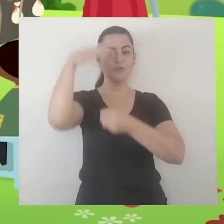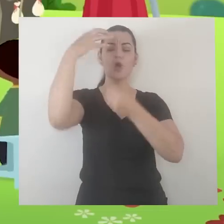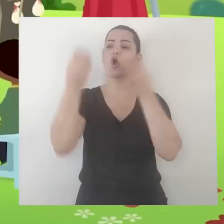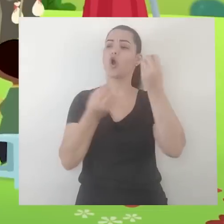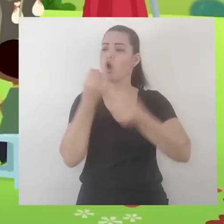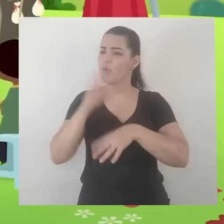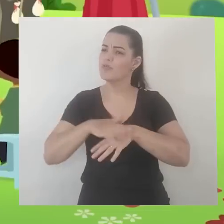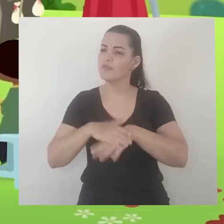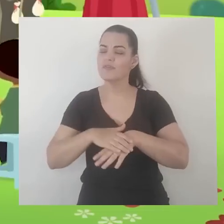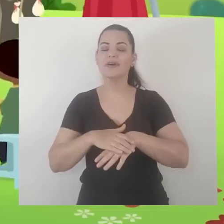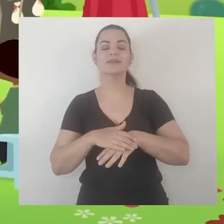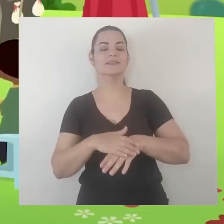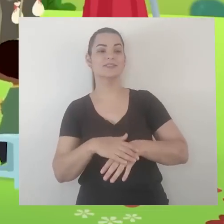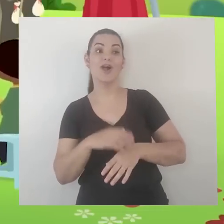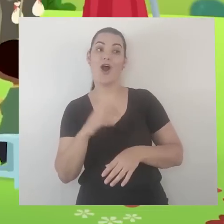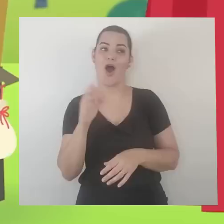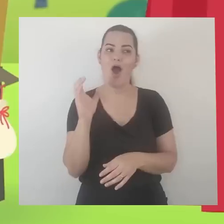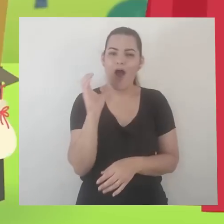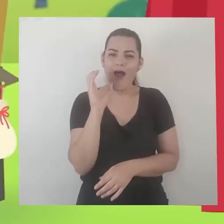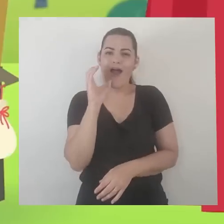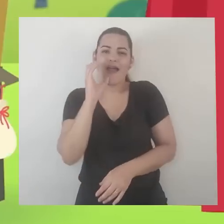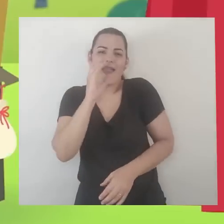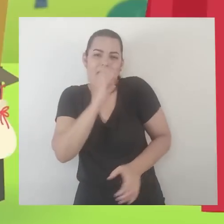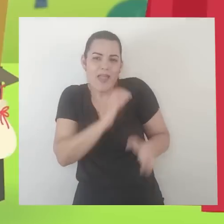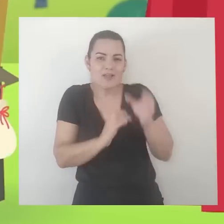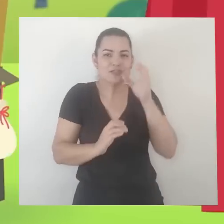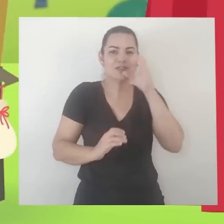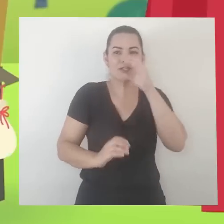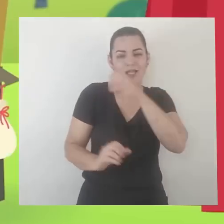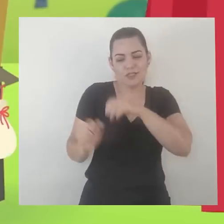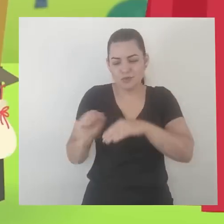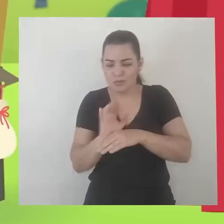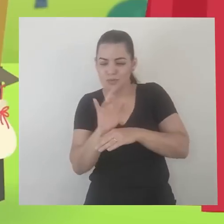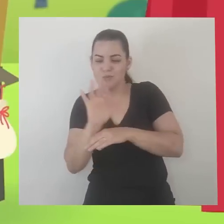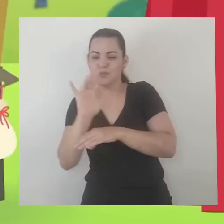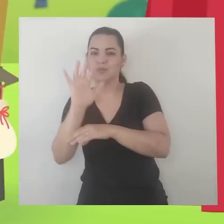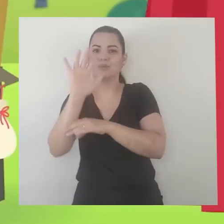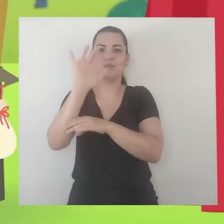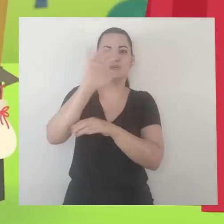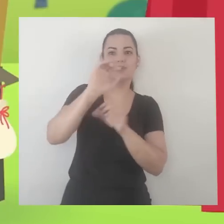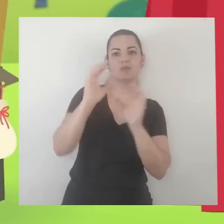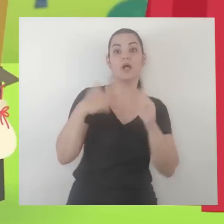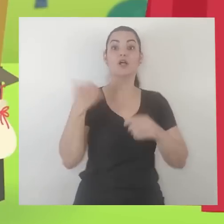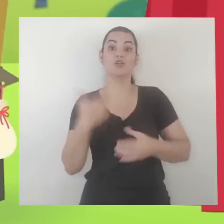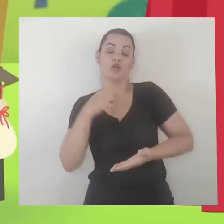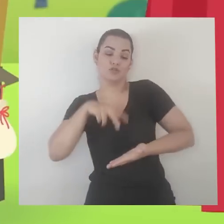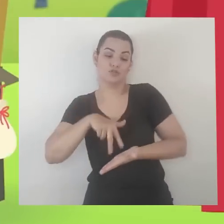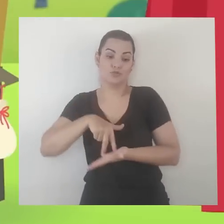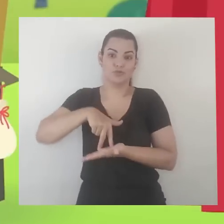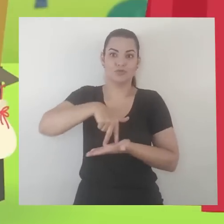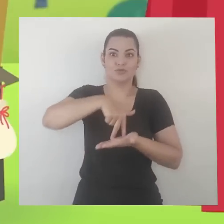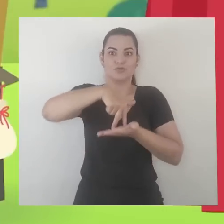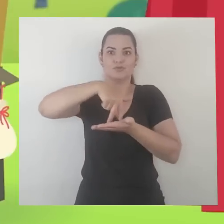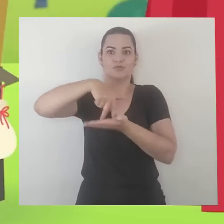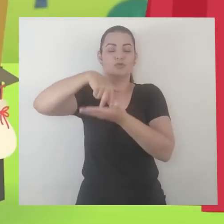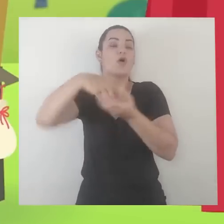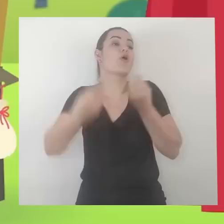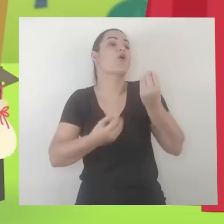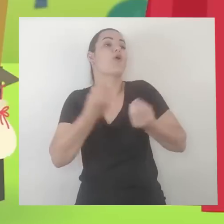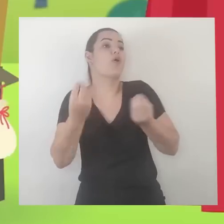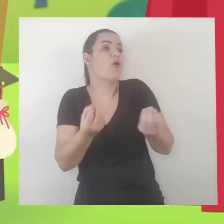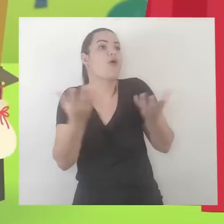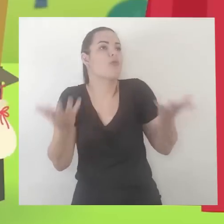esquenta, esquenta, a gente sobe. Como assim a gente aquece e